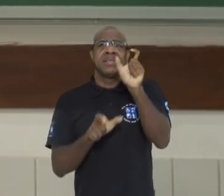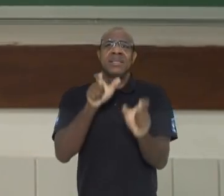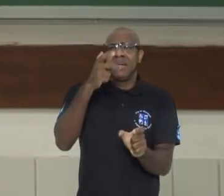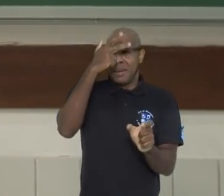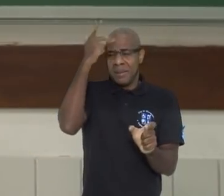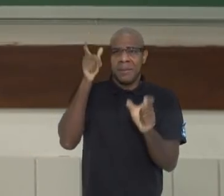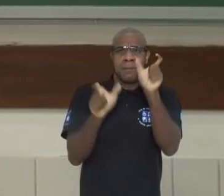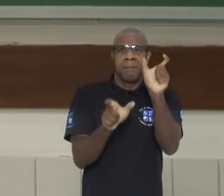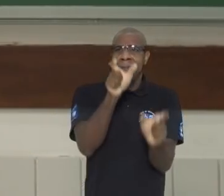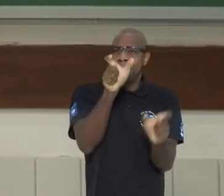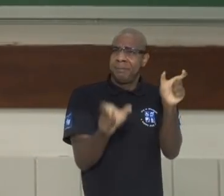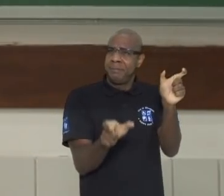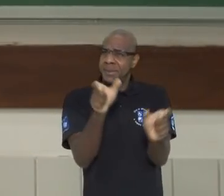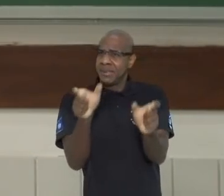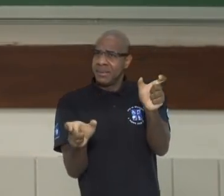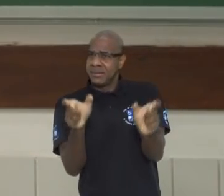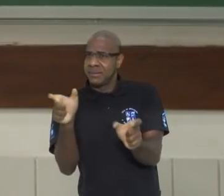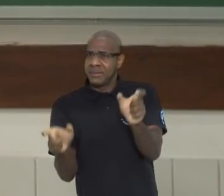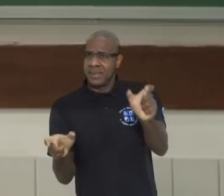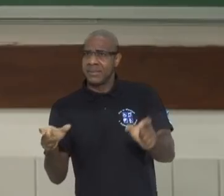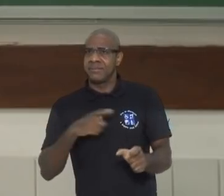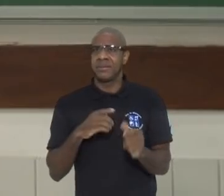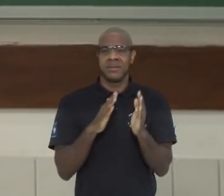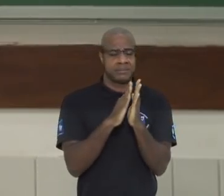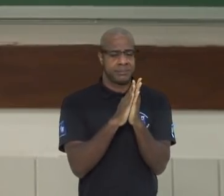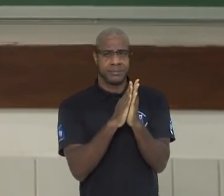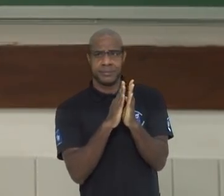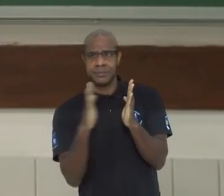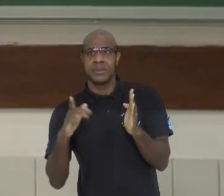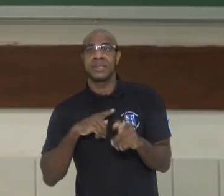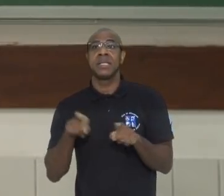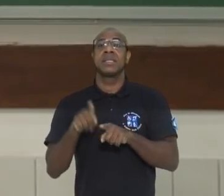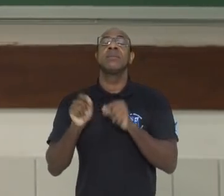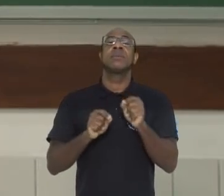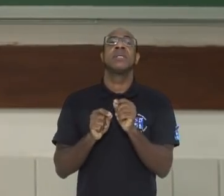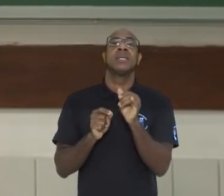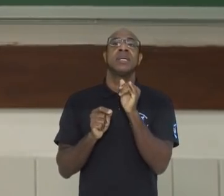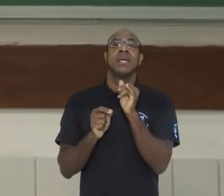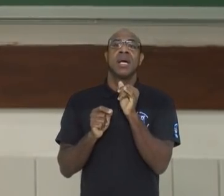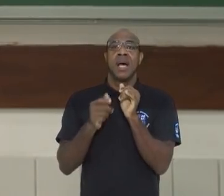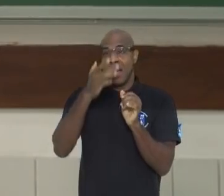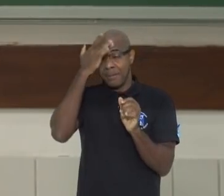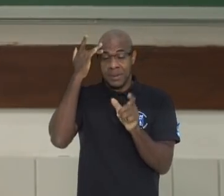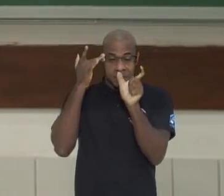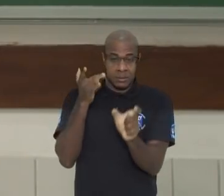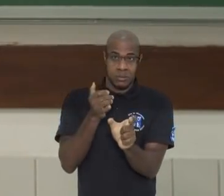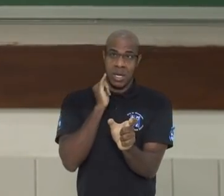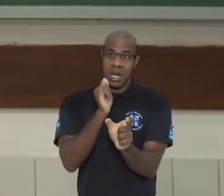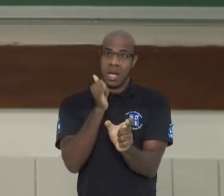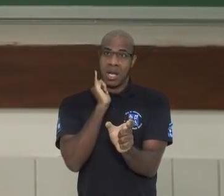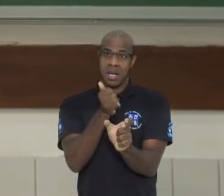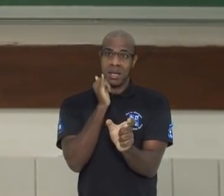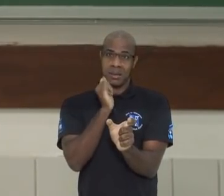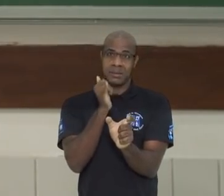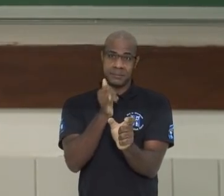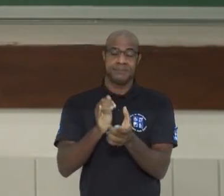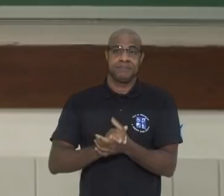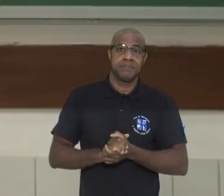tempo grande, de espaço, e tem também o narrador que conta a história. O Pequeno